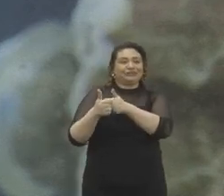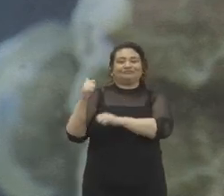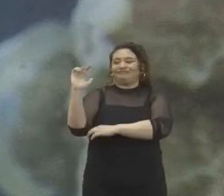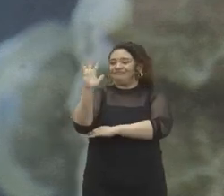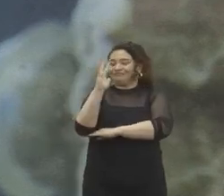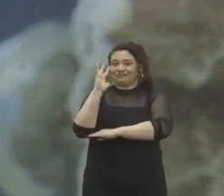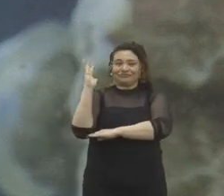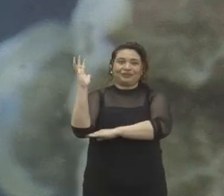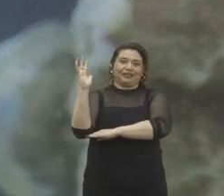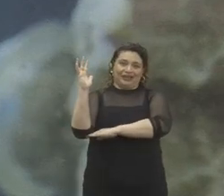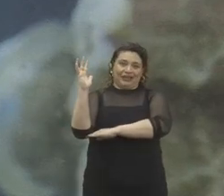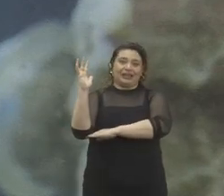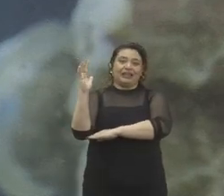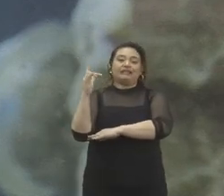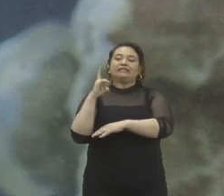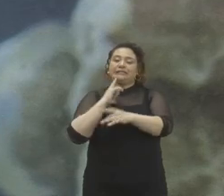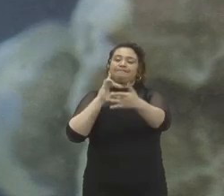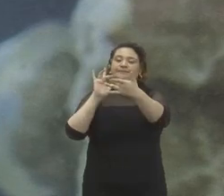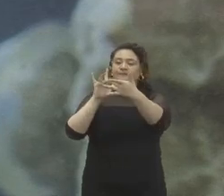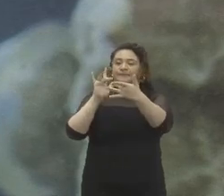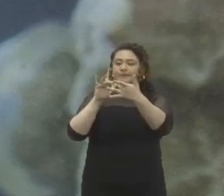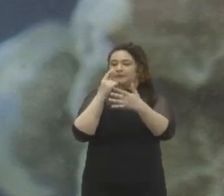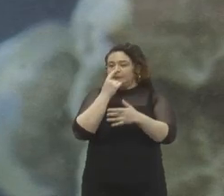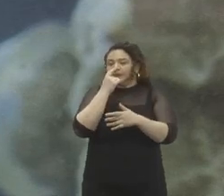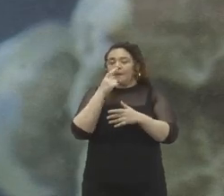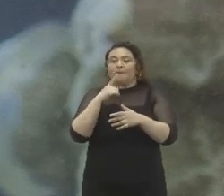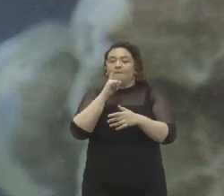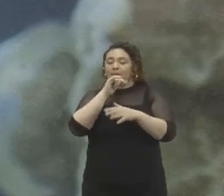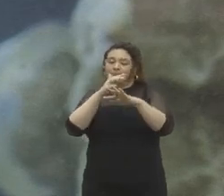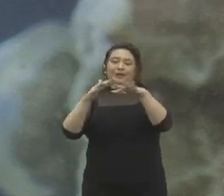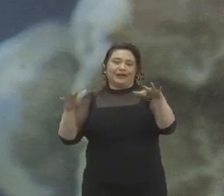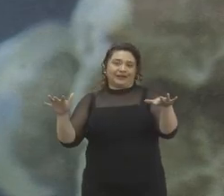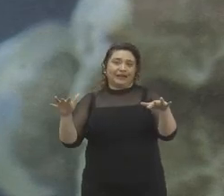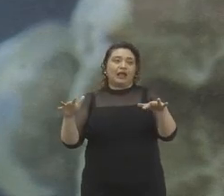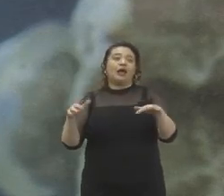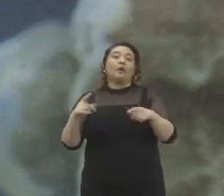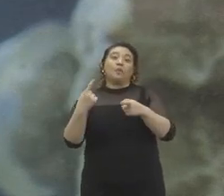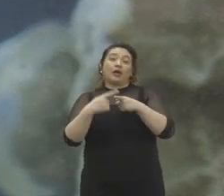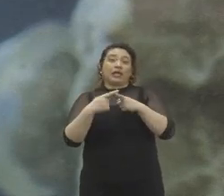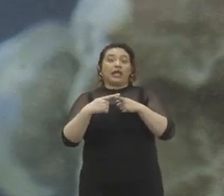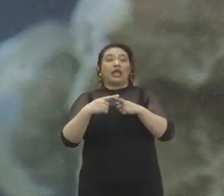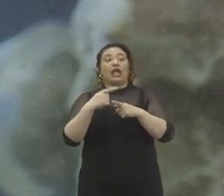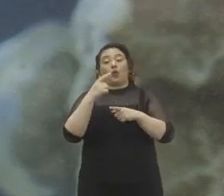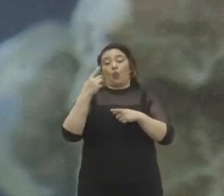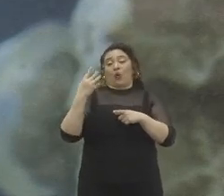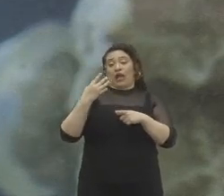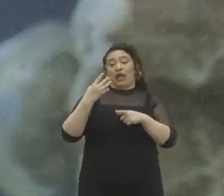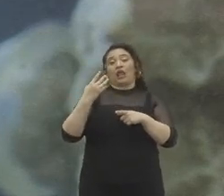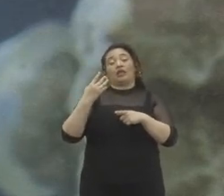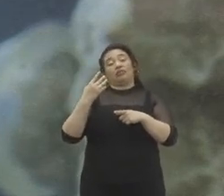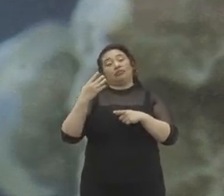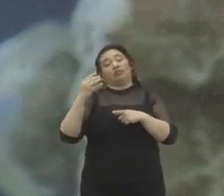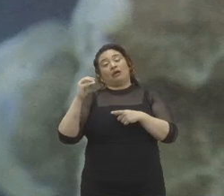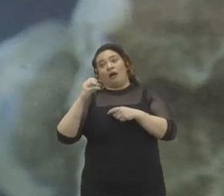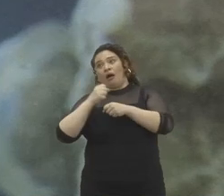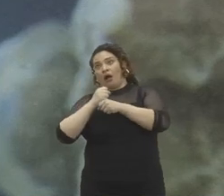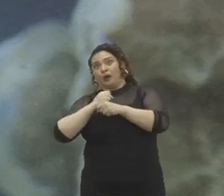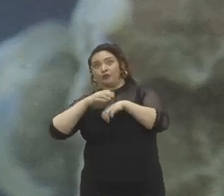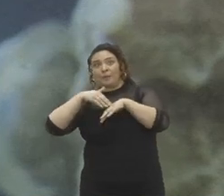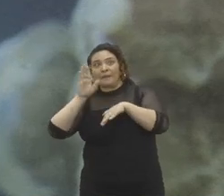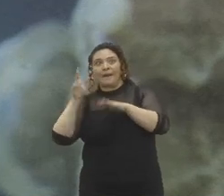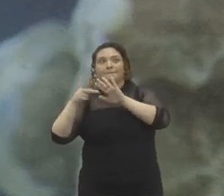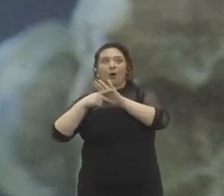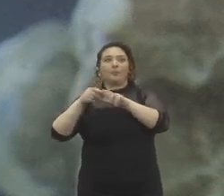e em grande parte próximo ao mar Até porque eu durante 4 anos desses 40 e tantos eu tive o privilégio